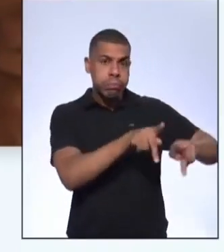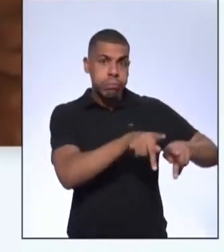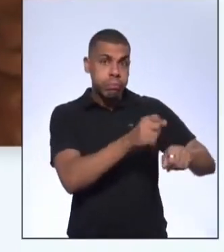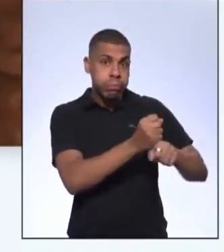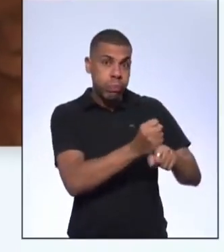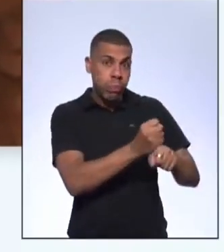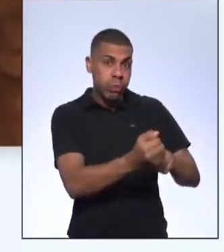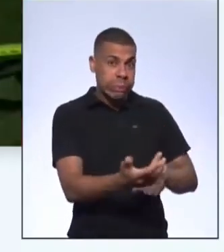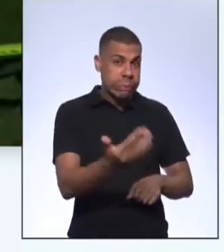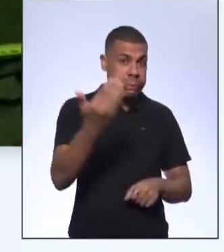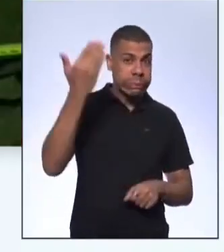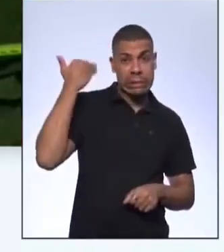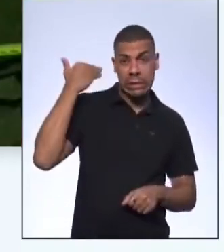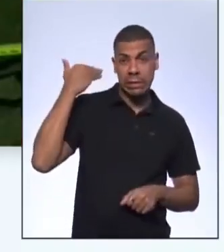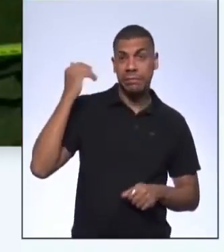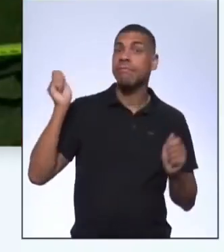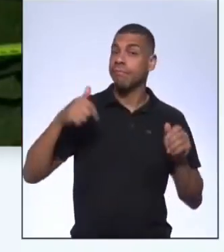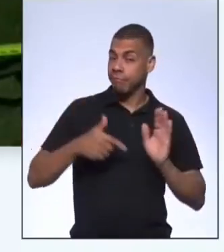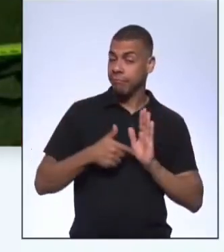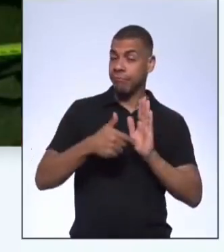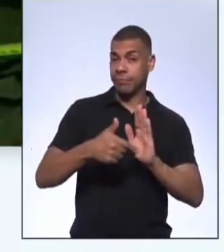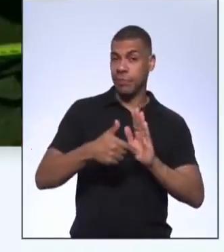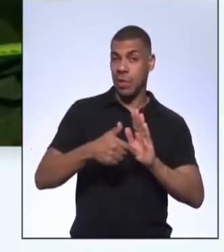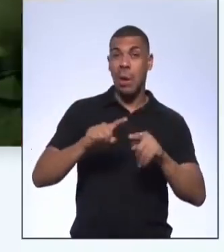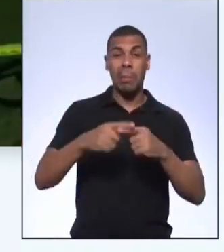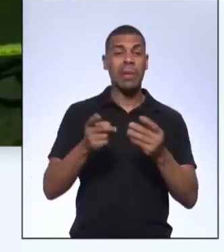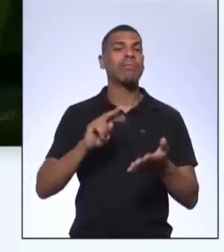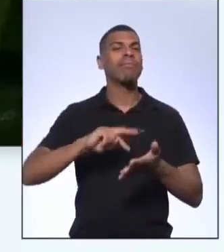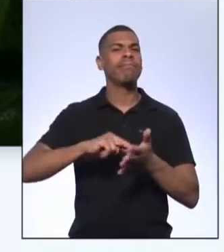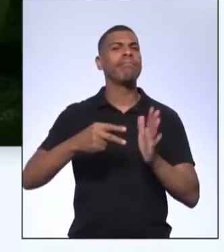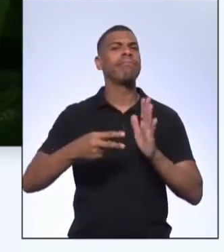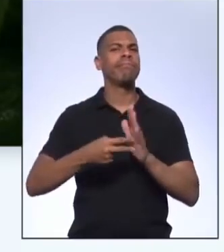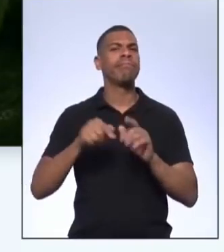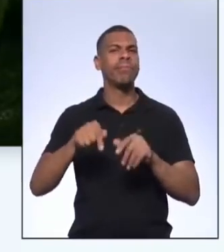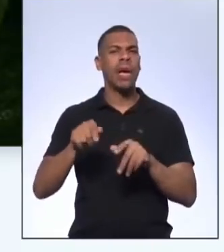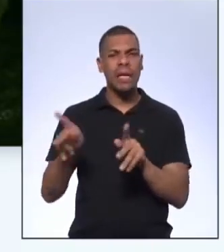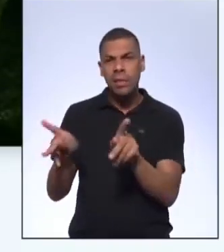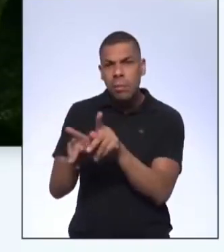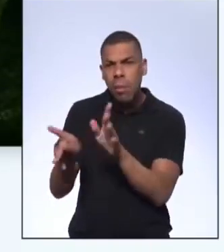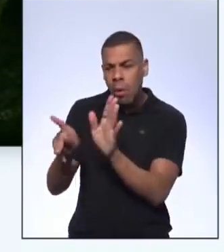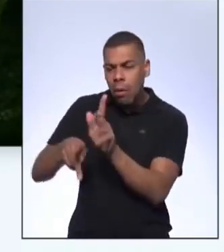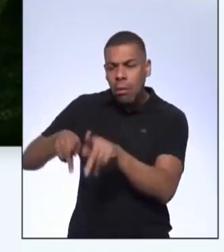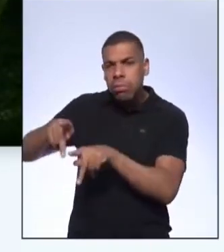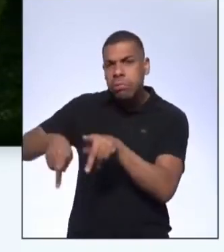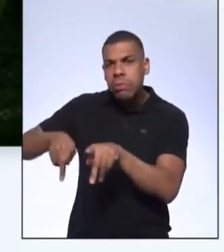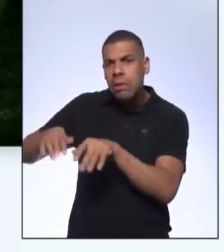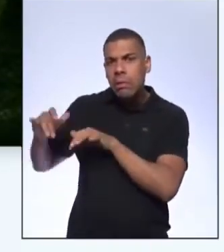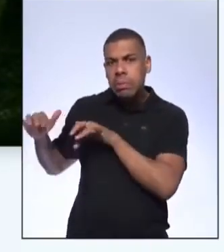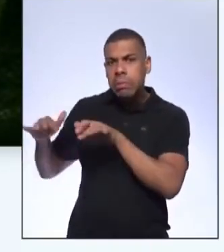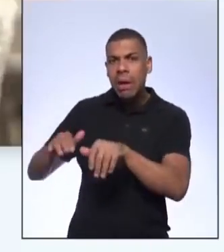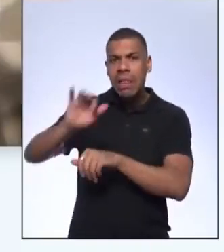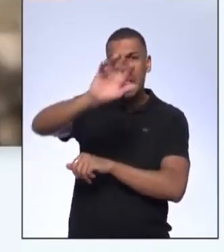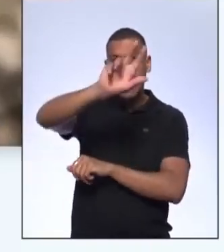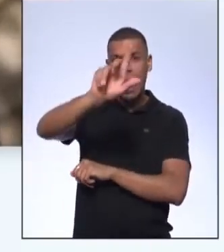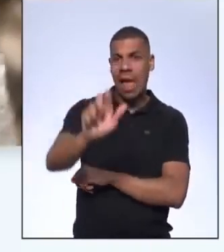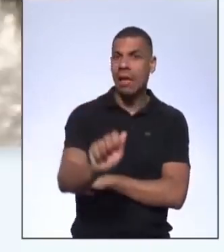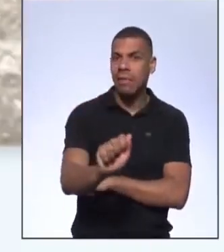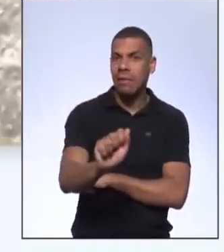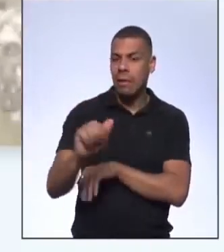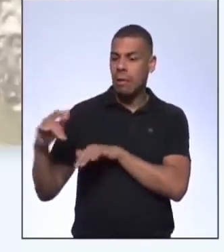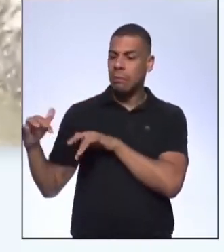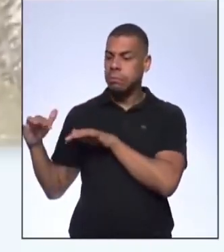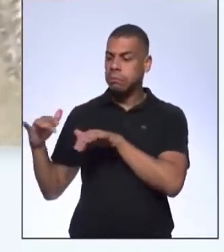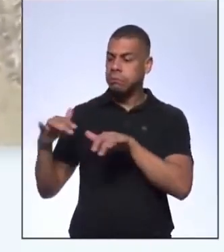há muito mais tempo do que se tinha registro, mas significa também que esses povos migraram da África muito antes do que